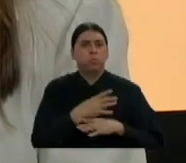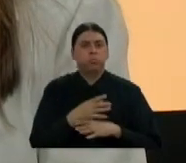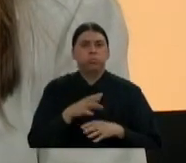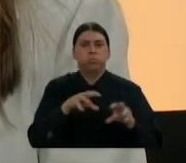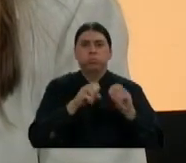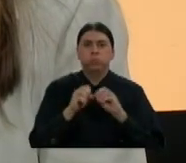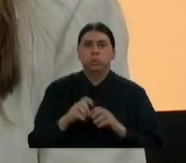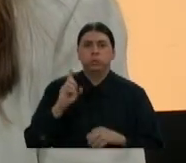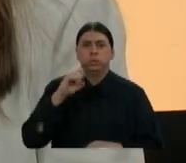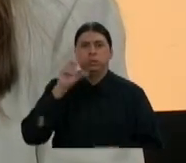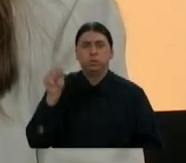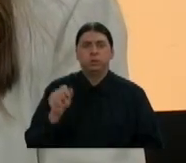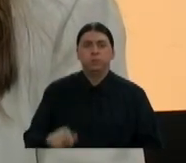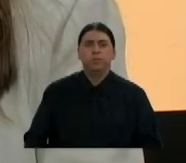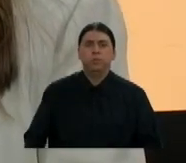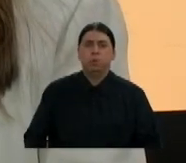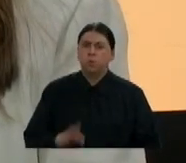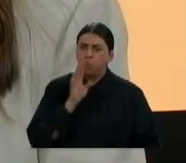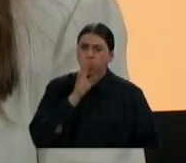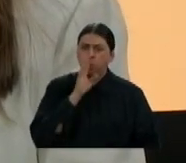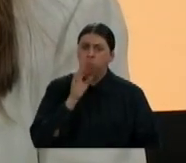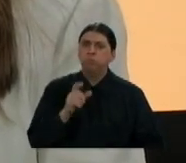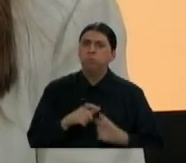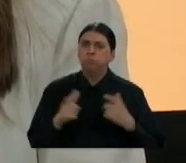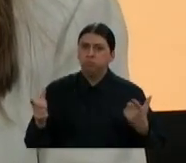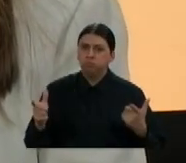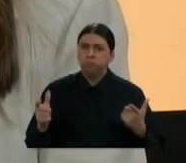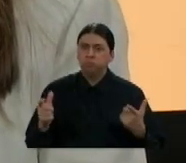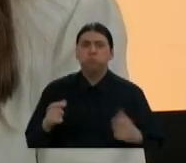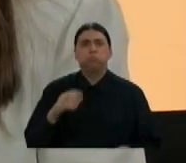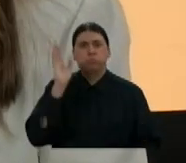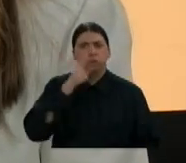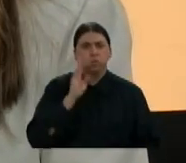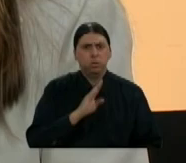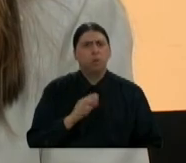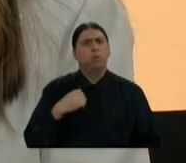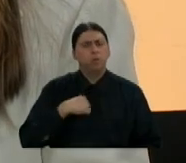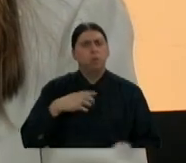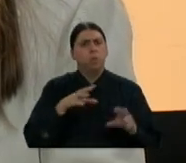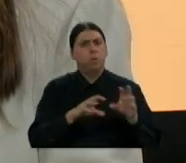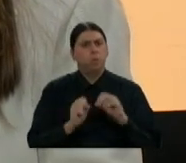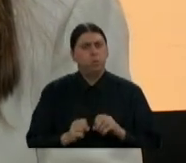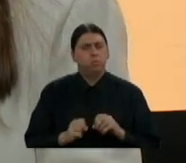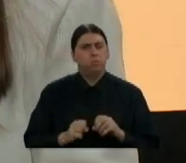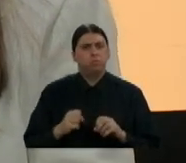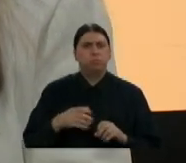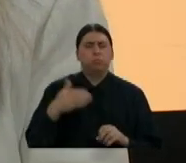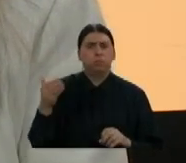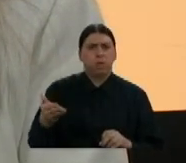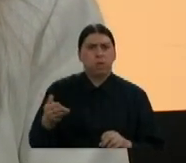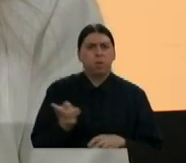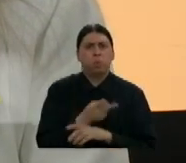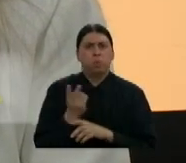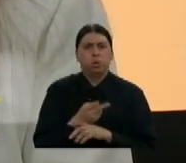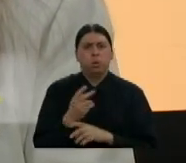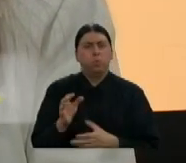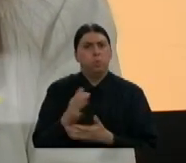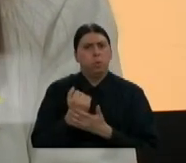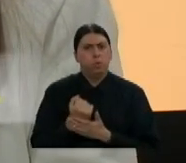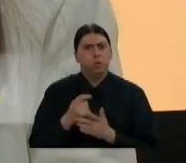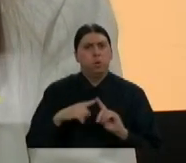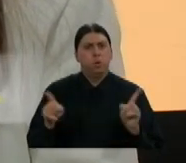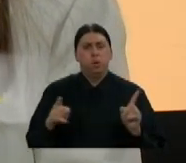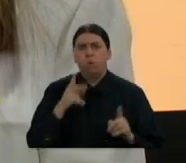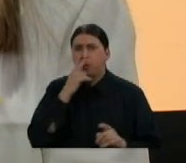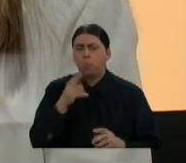brasil na capital tenha tanto acolhidas como nós aqui em porto alegre tem os dois lados se por um lado nós estamos buscando proteger mas